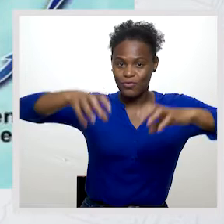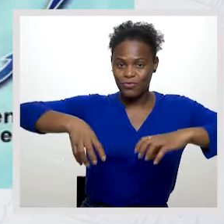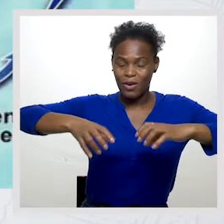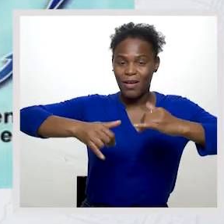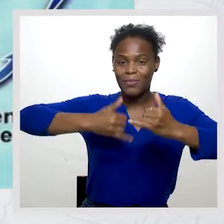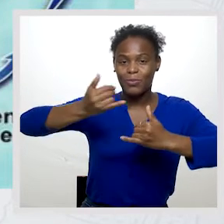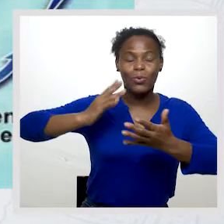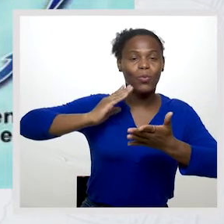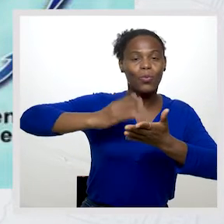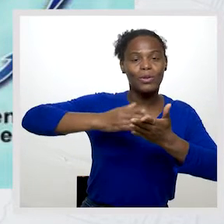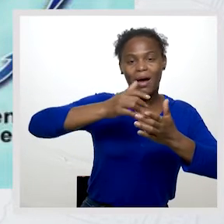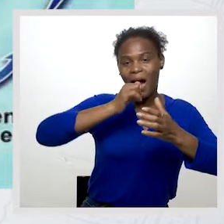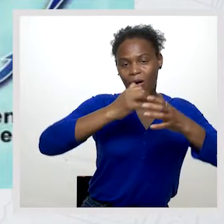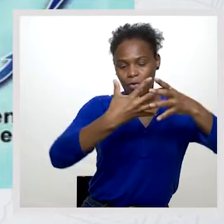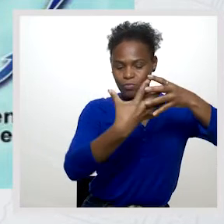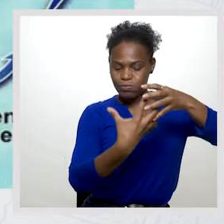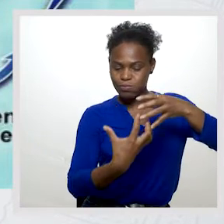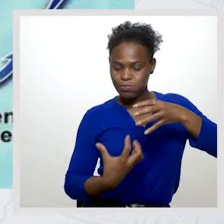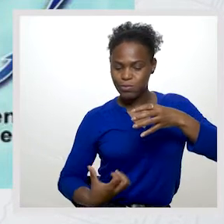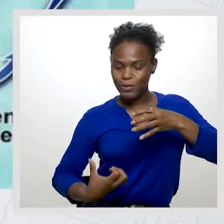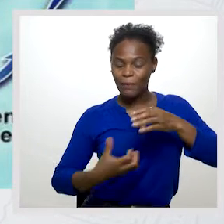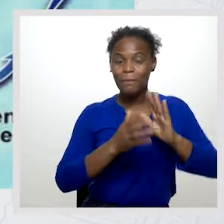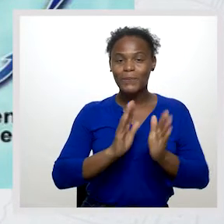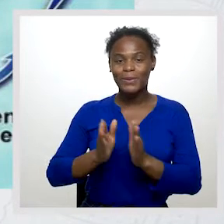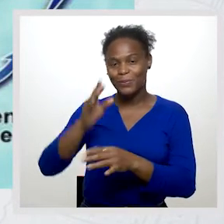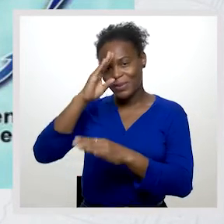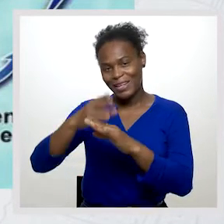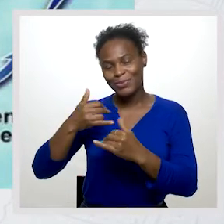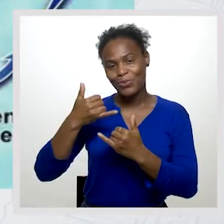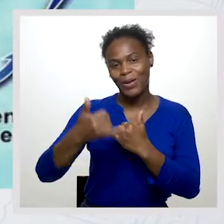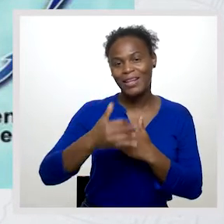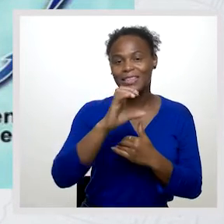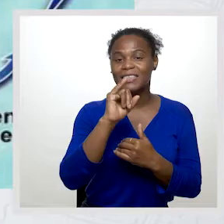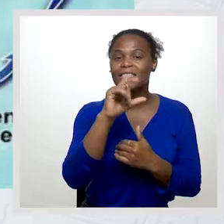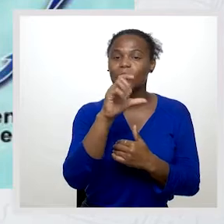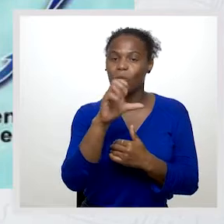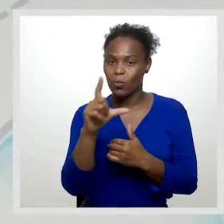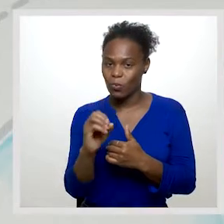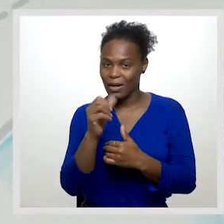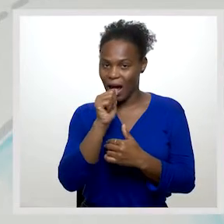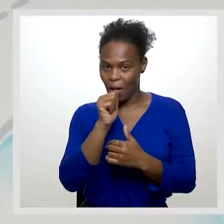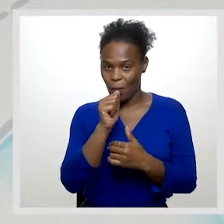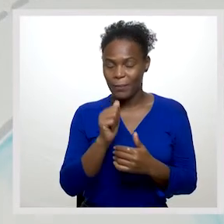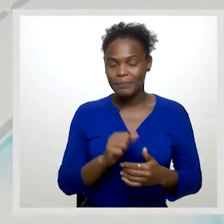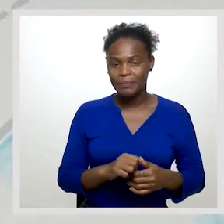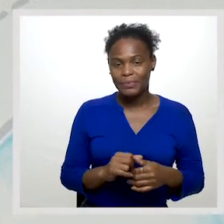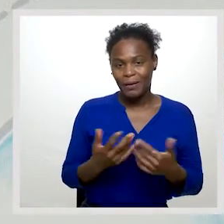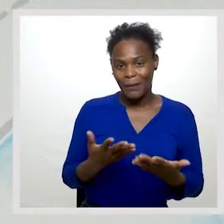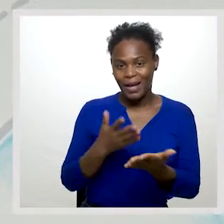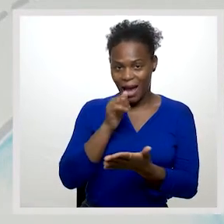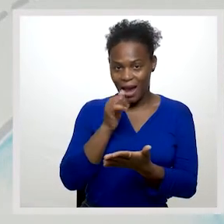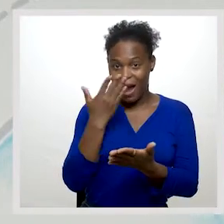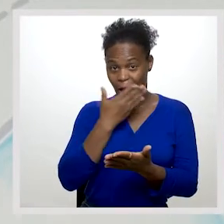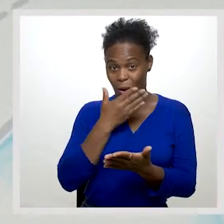Esses são os processos que acontecem durante o ciclo da água ou ciclo hidrológico. Prosseguindo com a